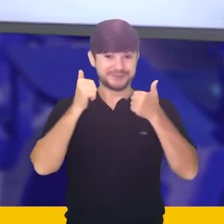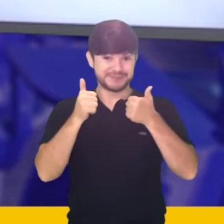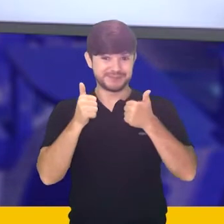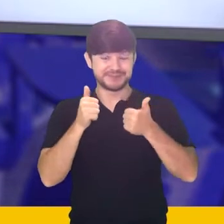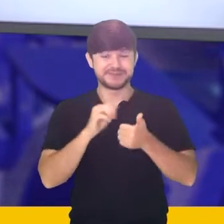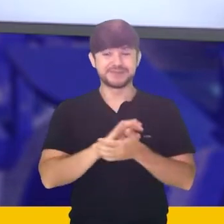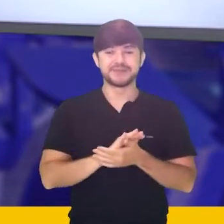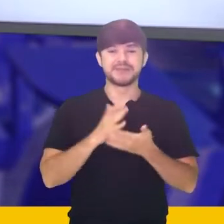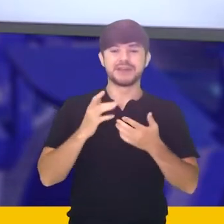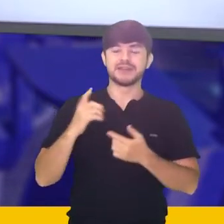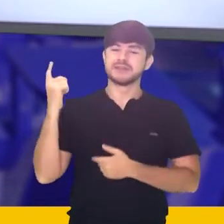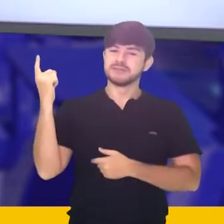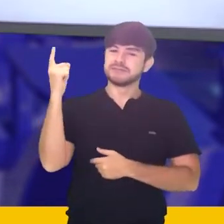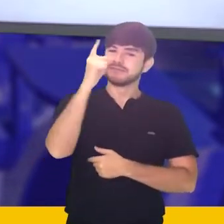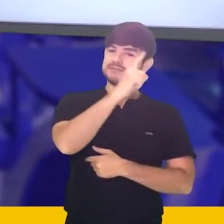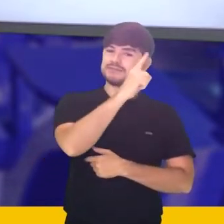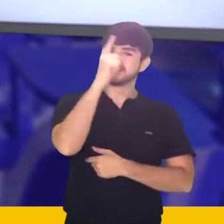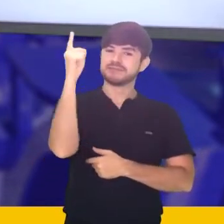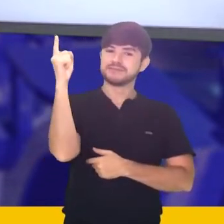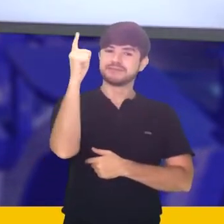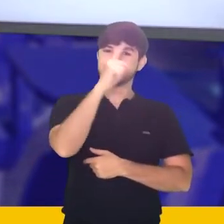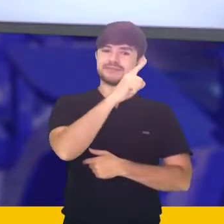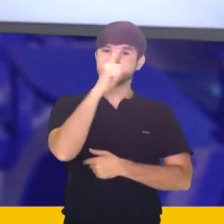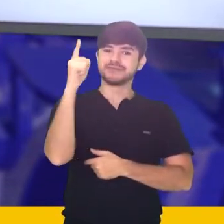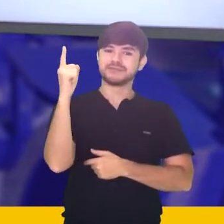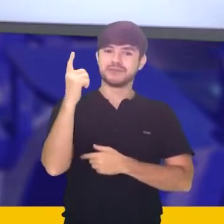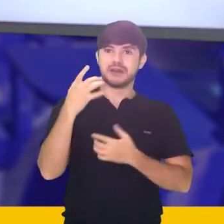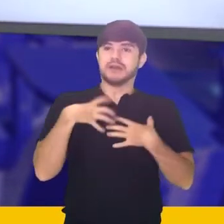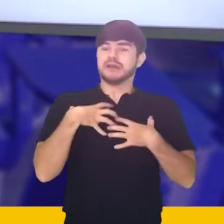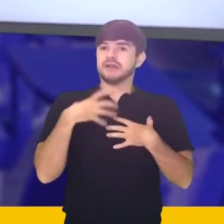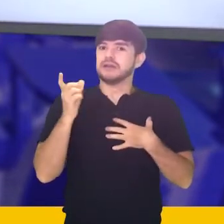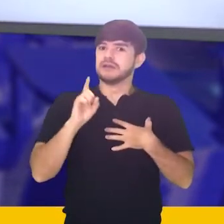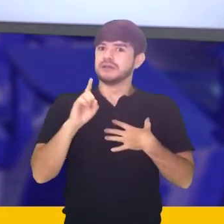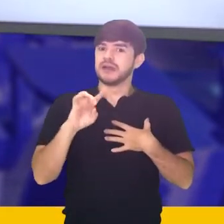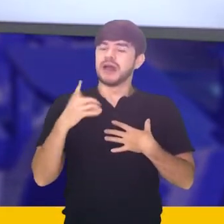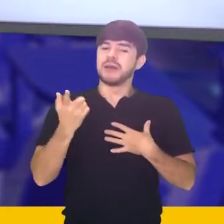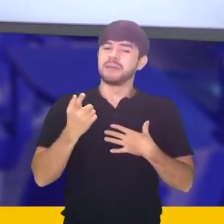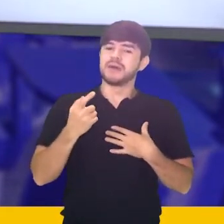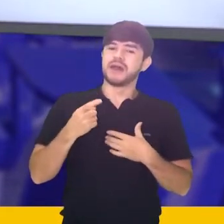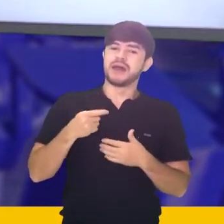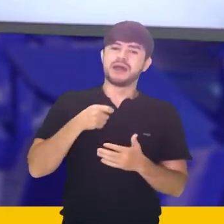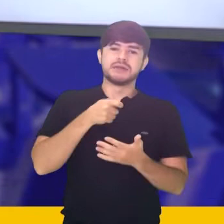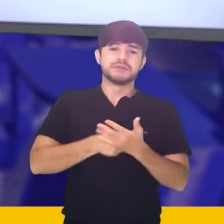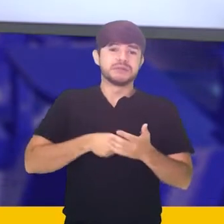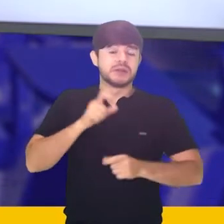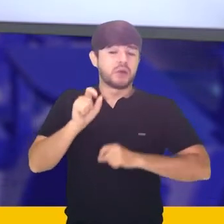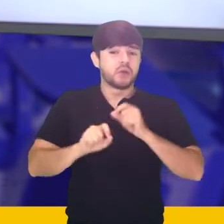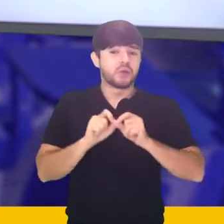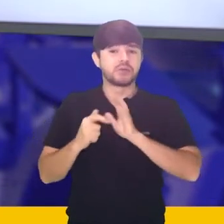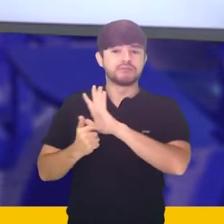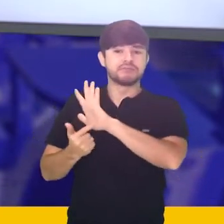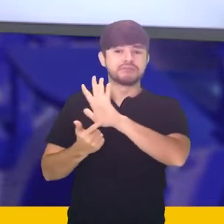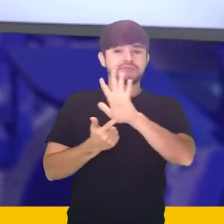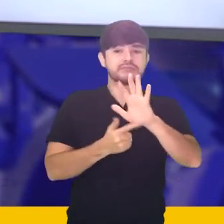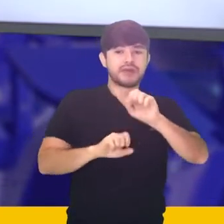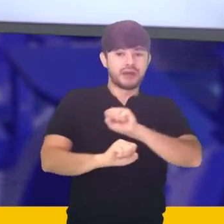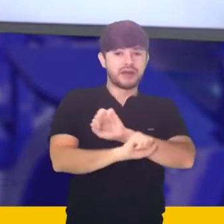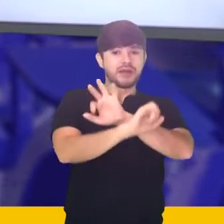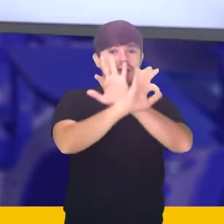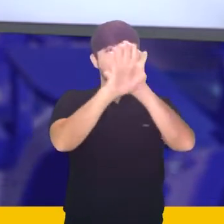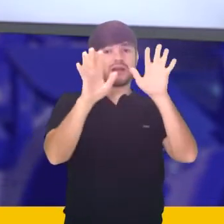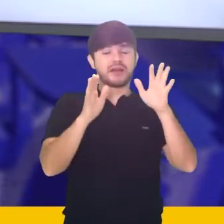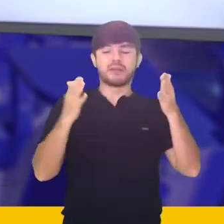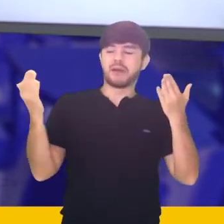Beleza? Esses 2 gráficos, não se assuste, tá? Eles são para tentar materializar essas relações, tá?